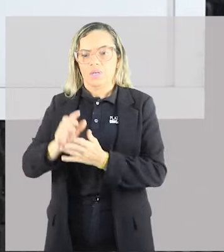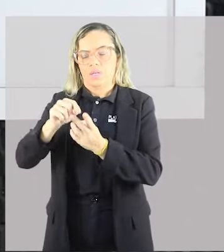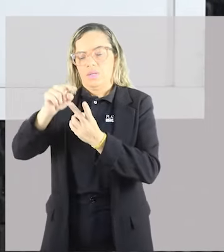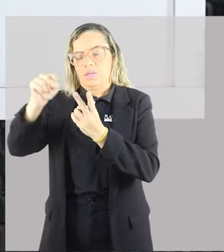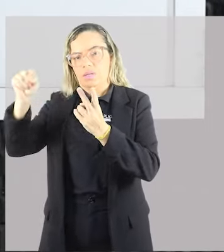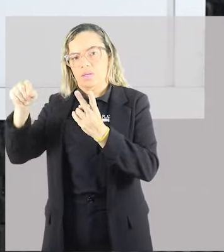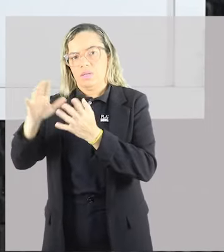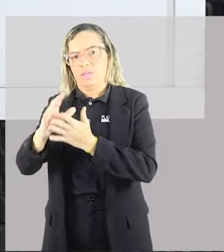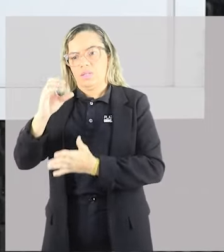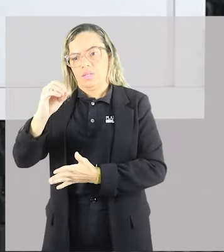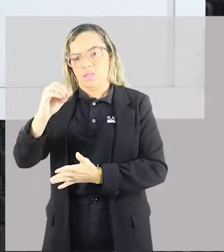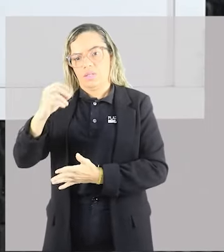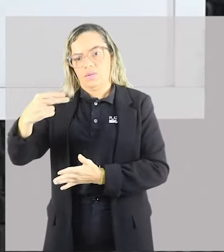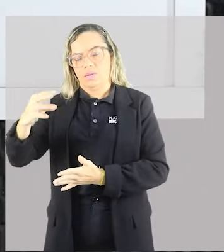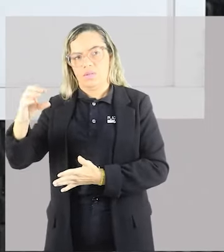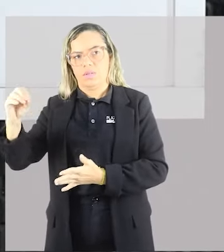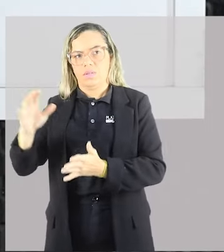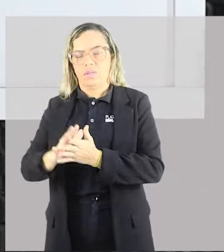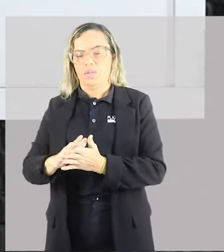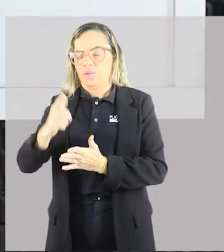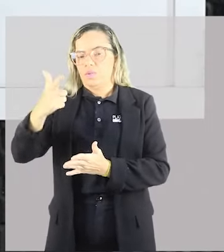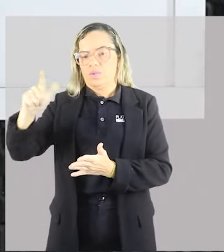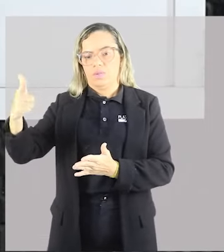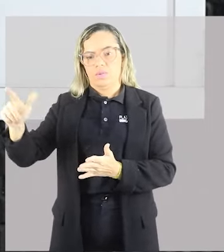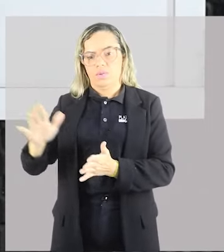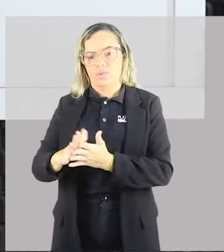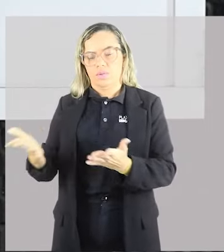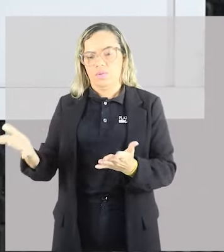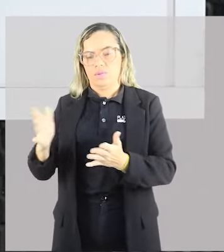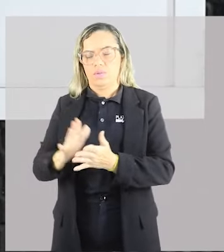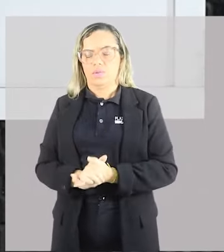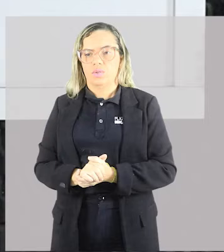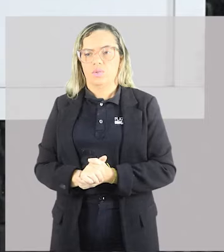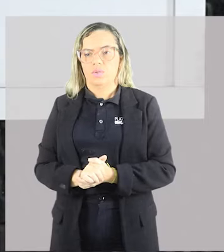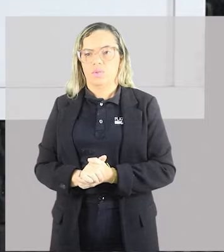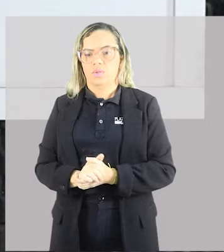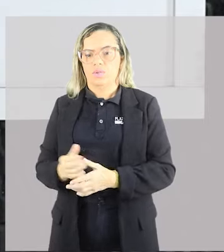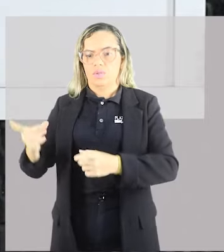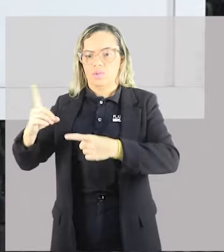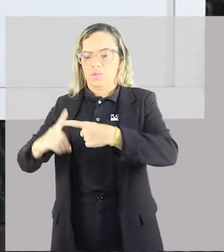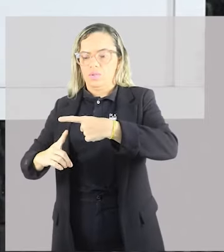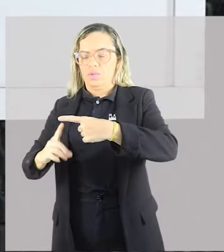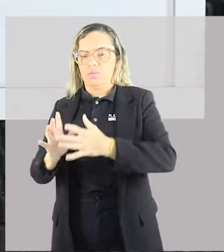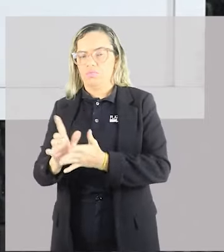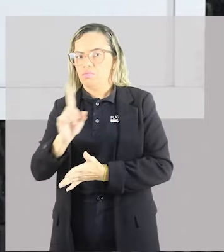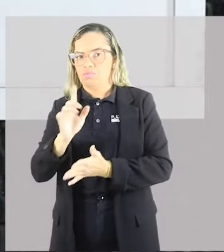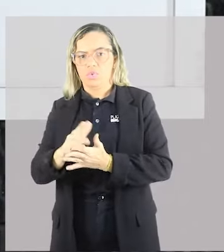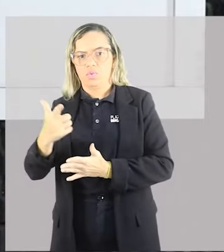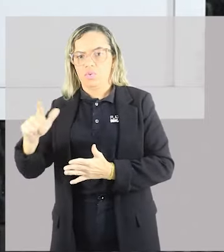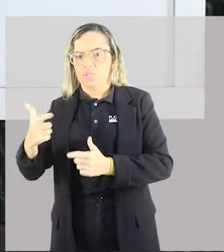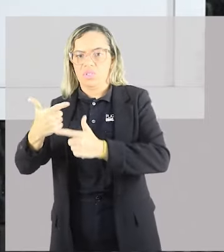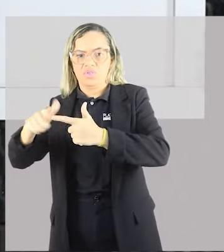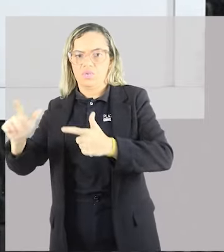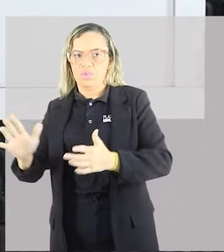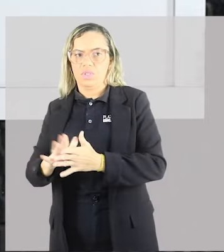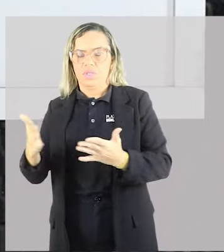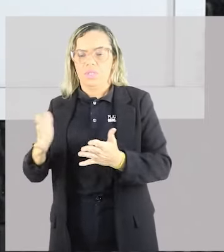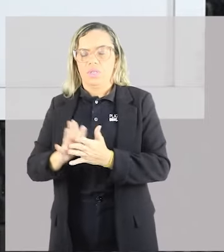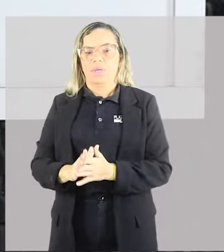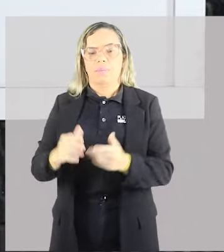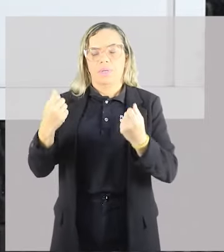quadr 0 é 0 e não existe zer no denominador não existe divisão por zer e ele tem que ser